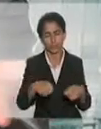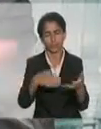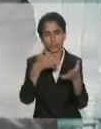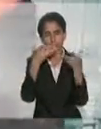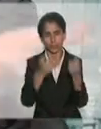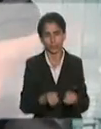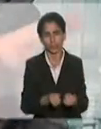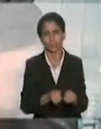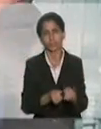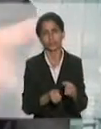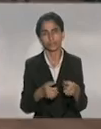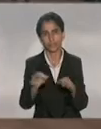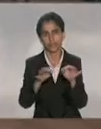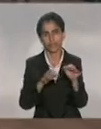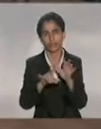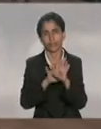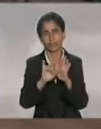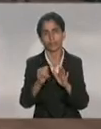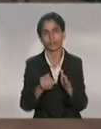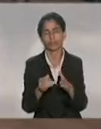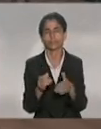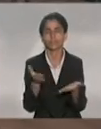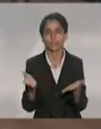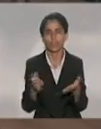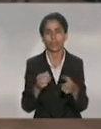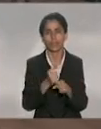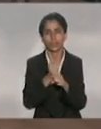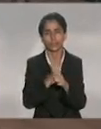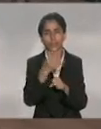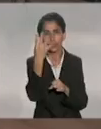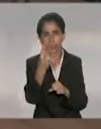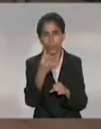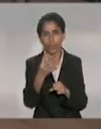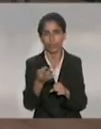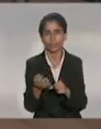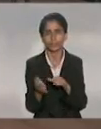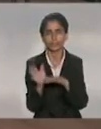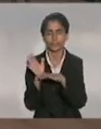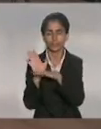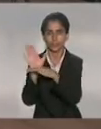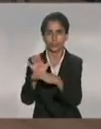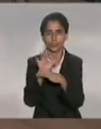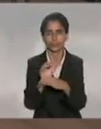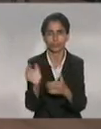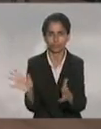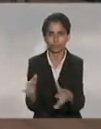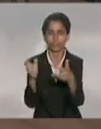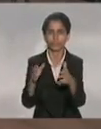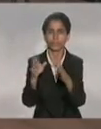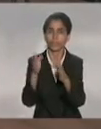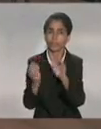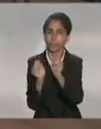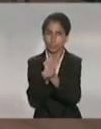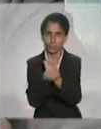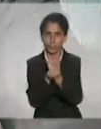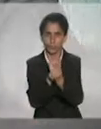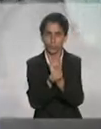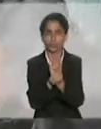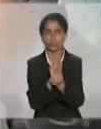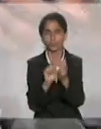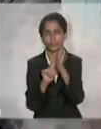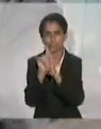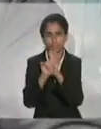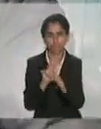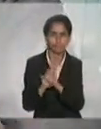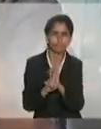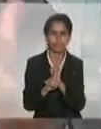para suspender as isenções por 4 anos, para arrumar a casa, criar metodologia, verificar os